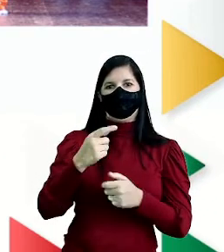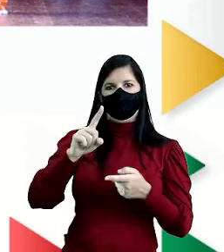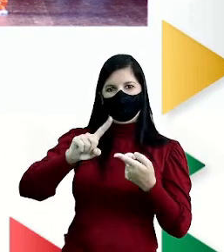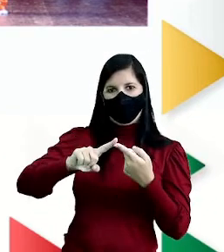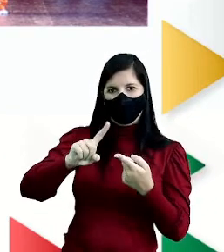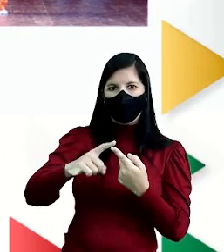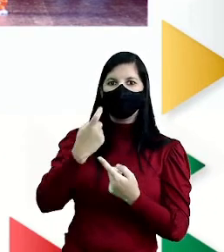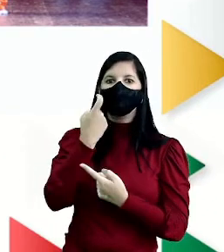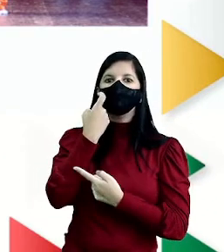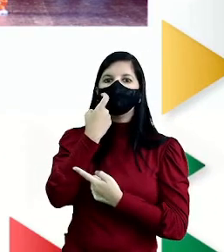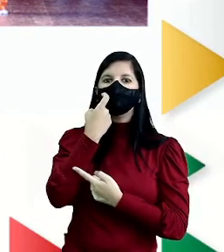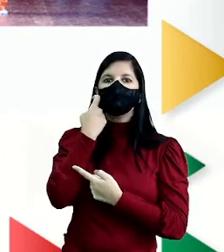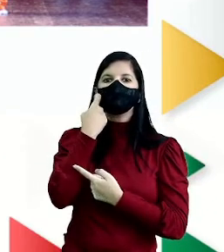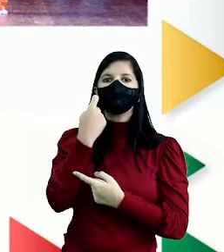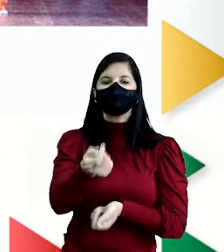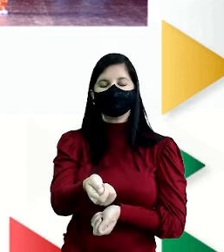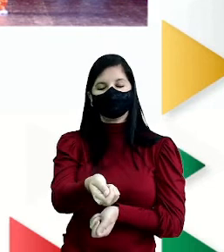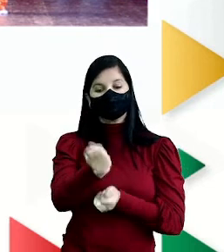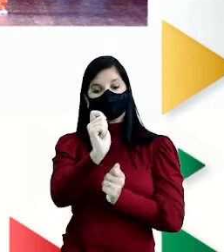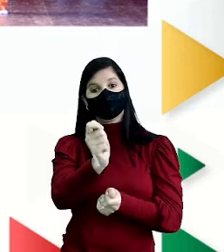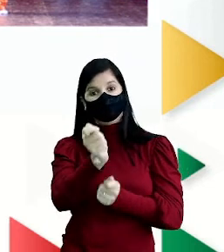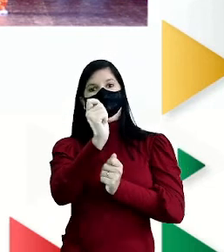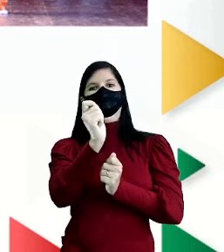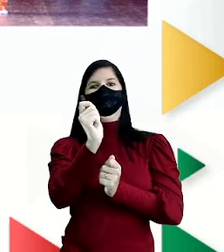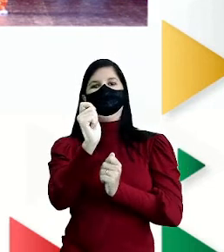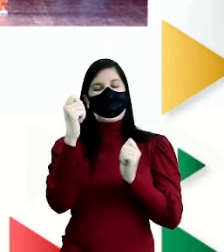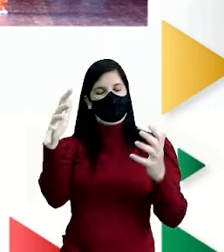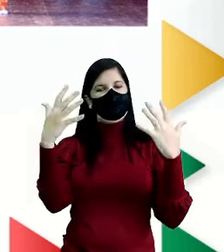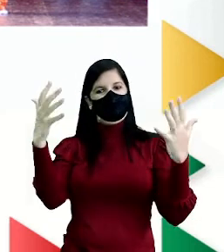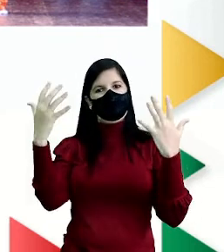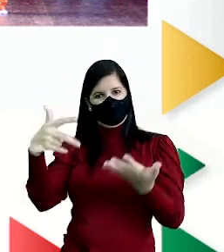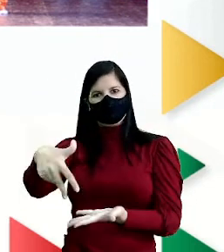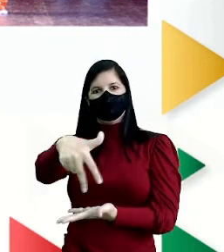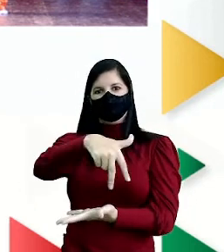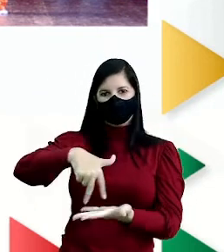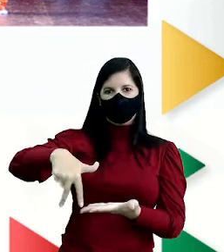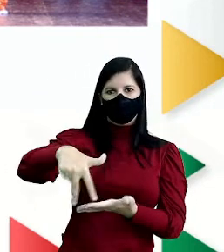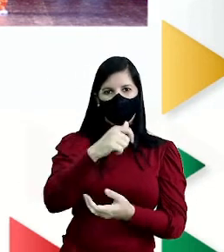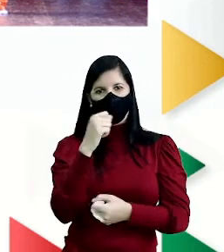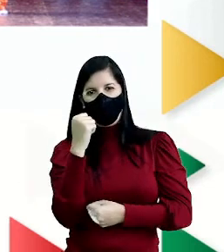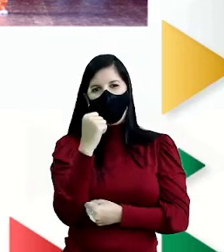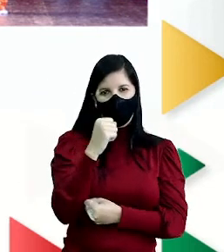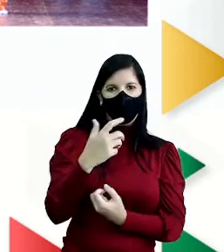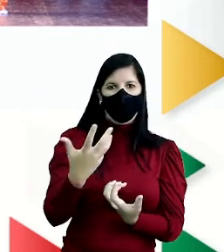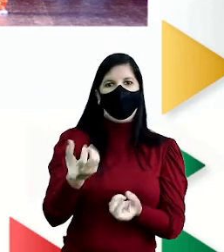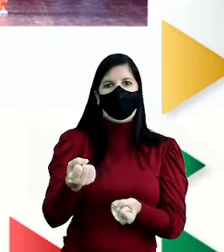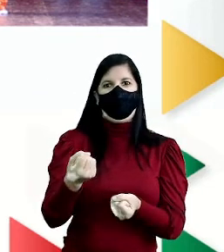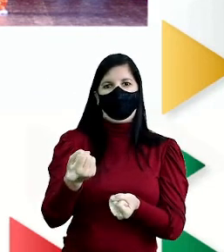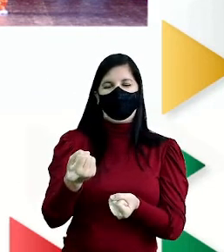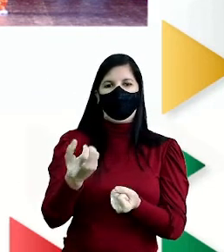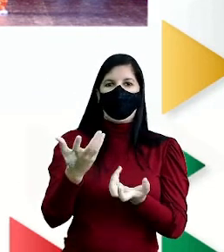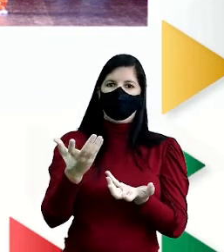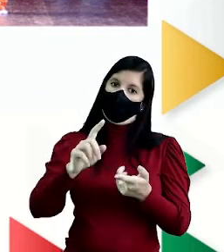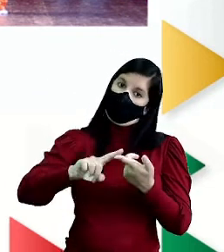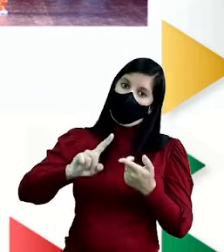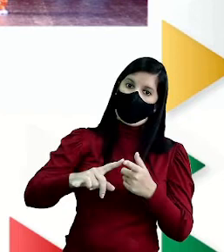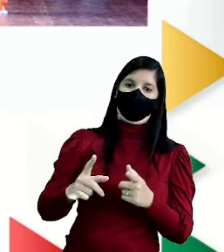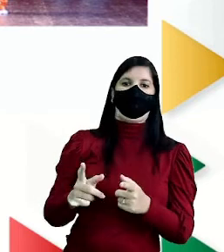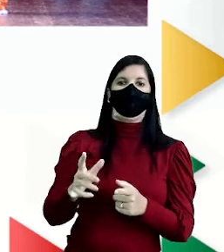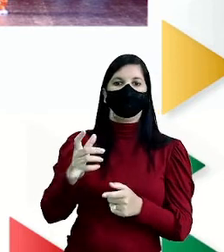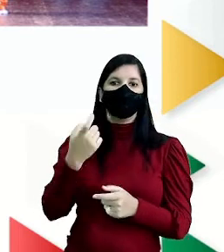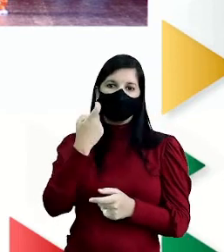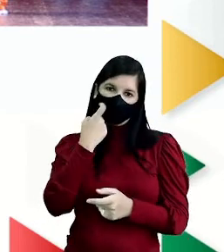Então, eles dançavam para comemorar justamente a colheita do arroz, né, quando o arroz estava sendo ali colhido, ou a pesca, né,